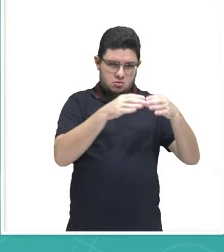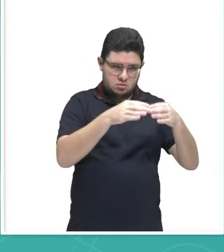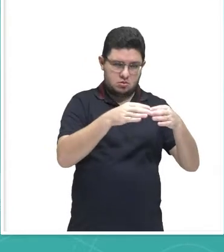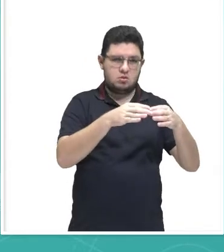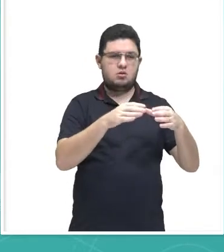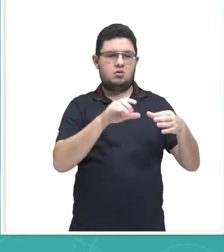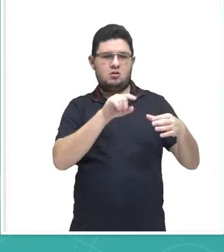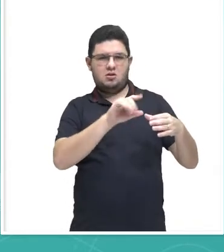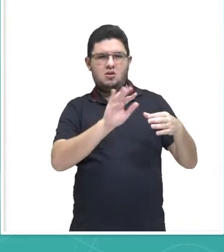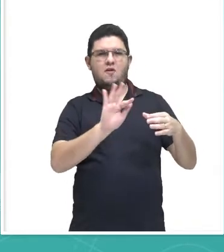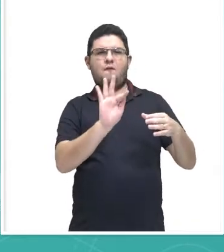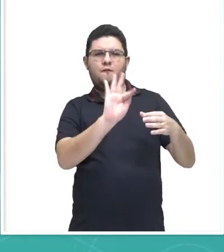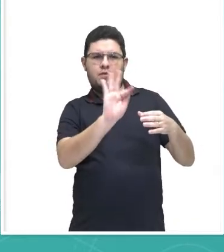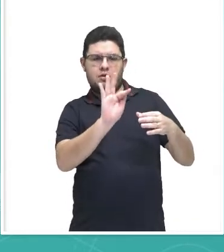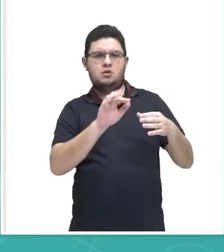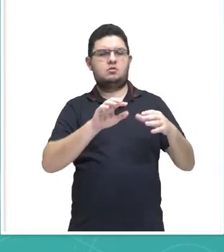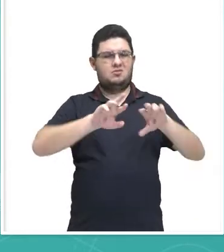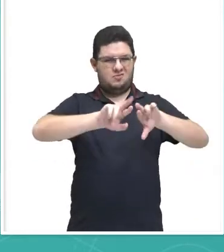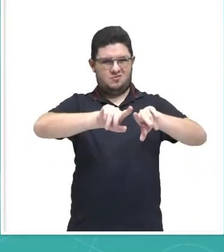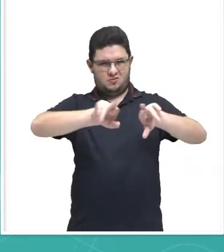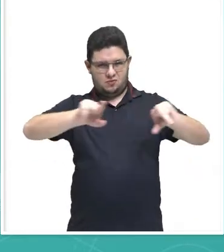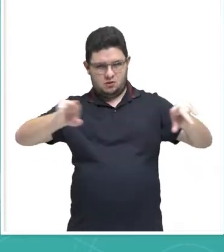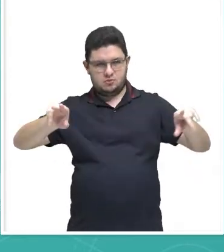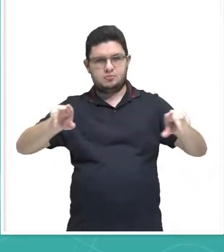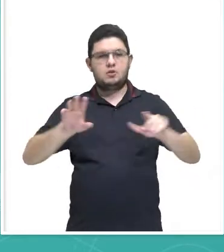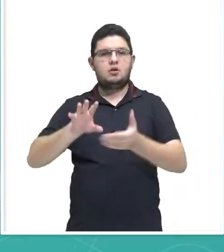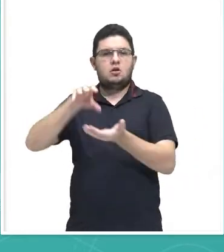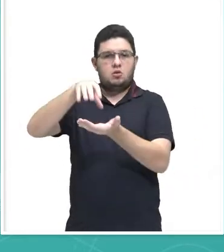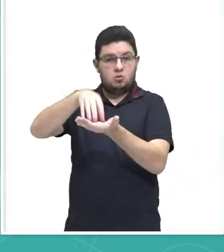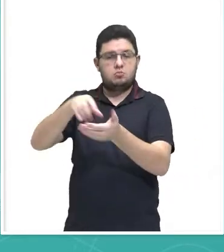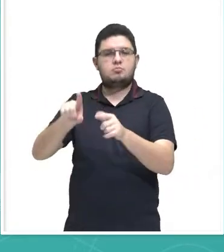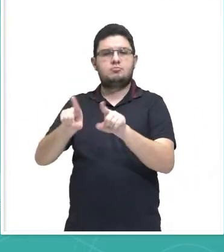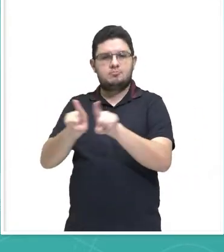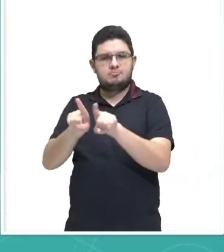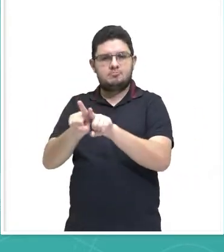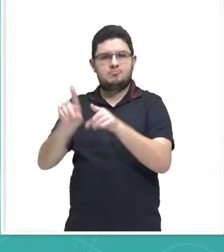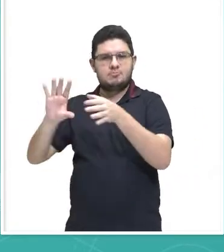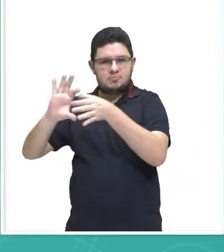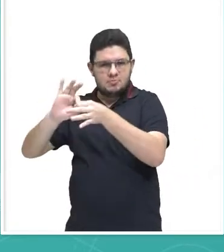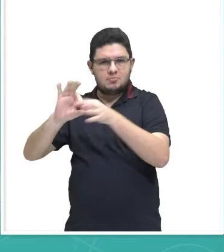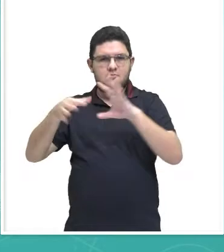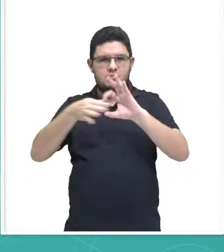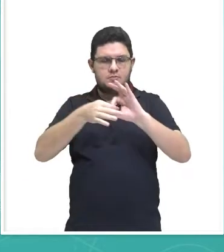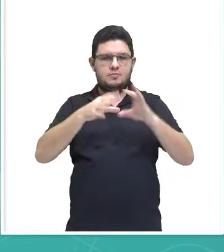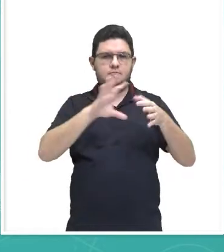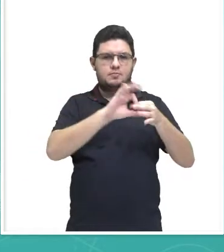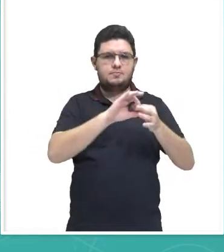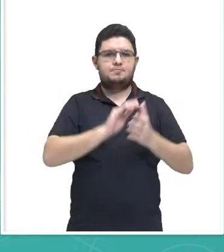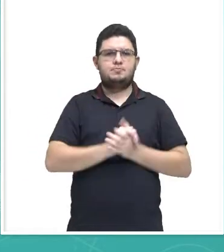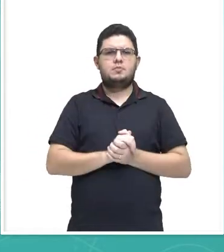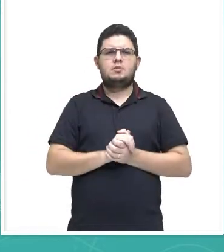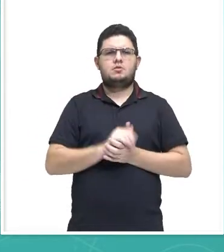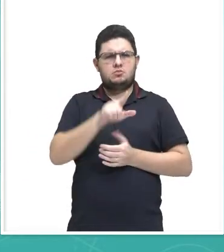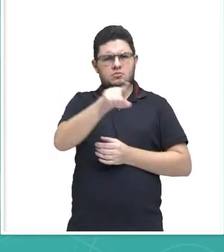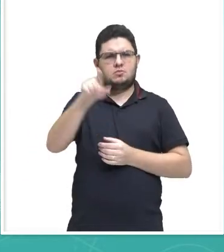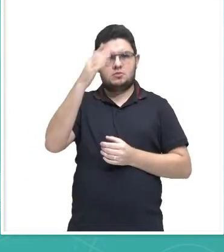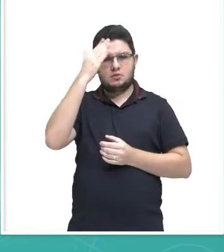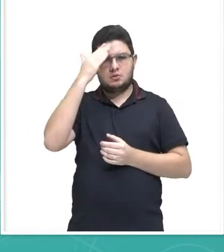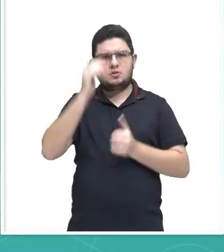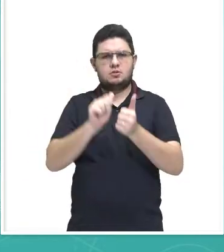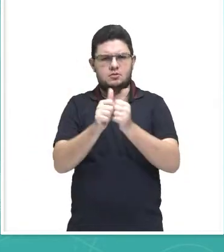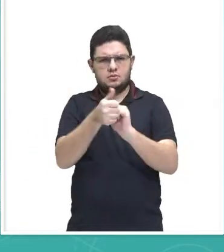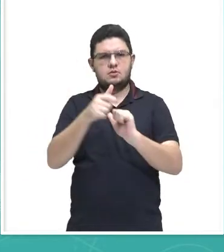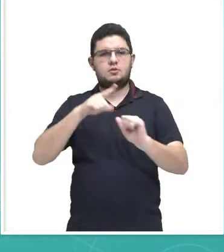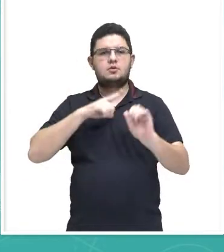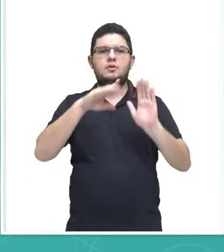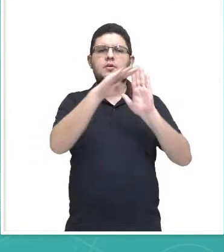comitês olímpicos. E vocês sabiam que o esporte possui classificações? Vamos ver quais são?